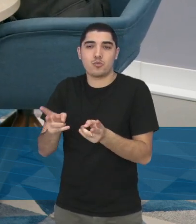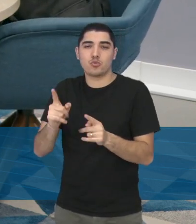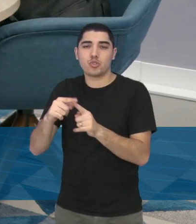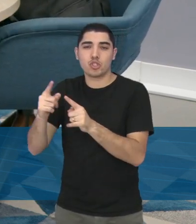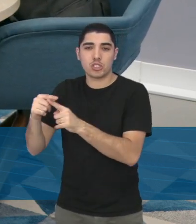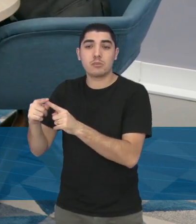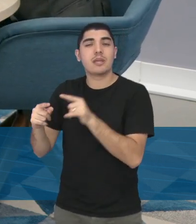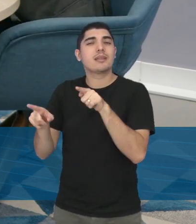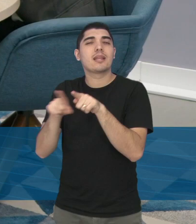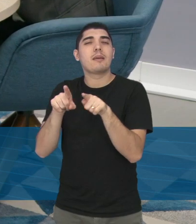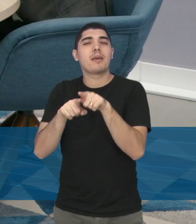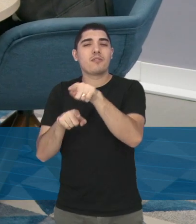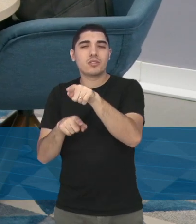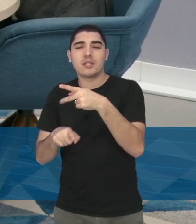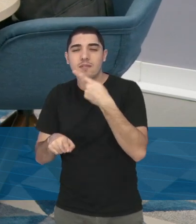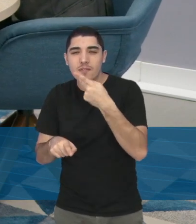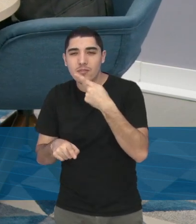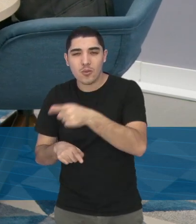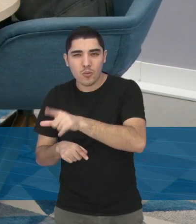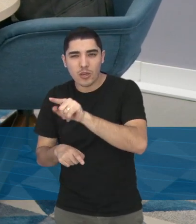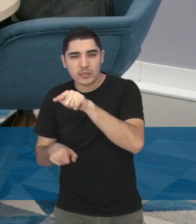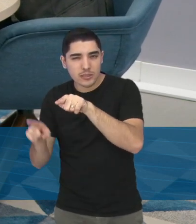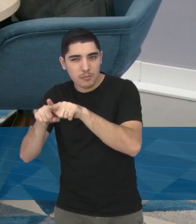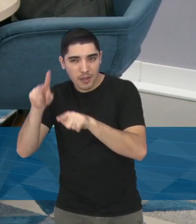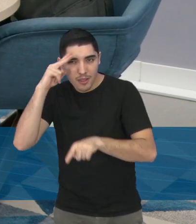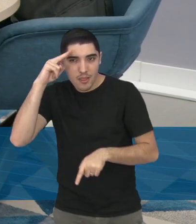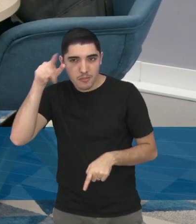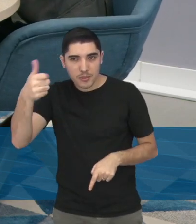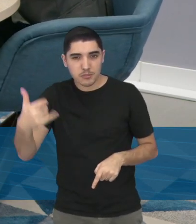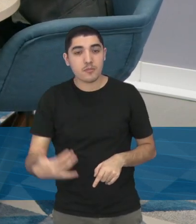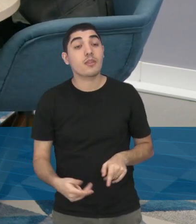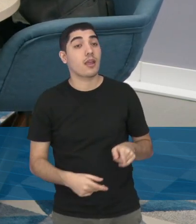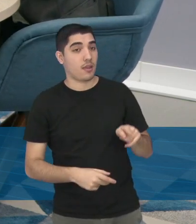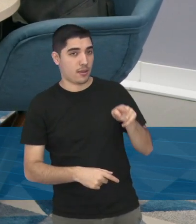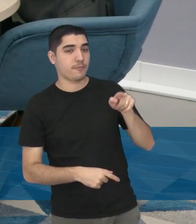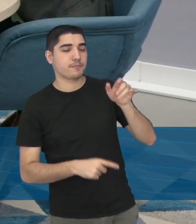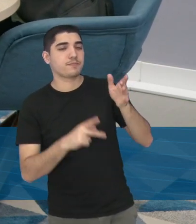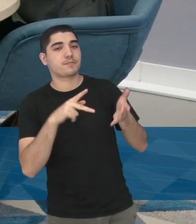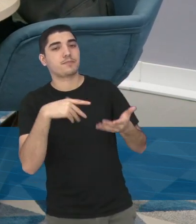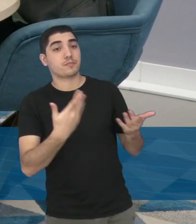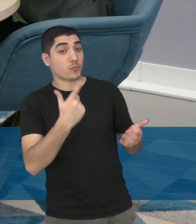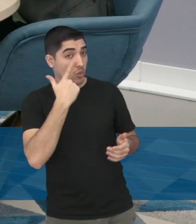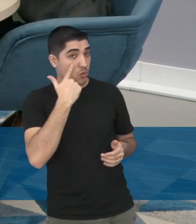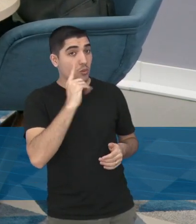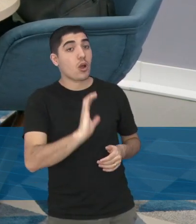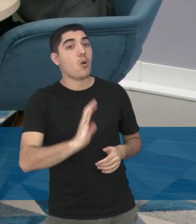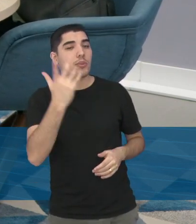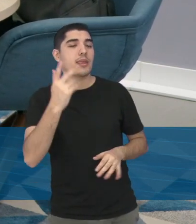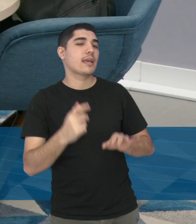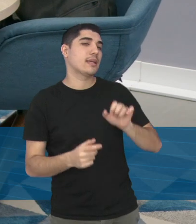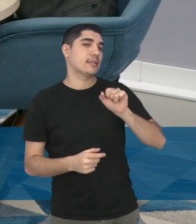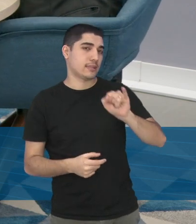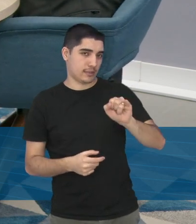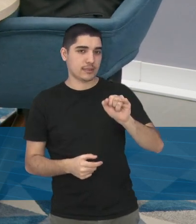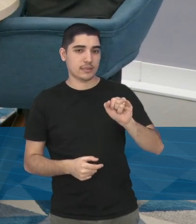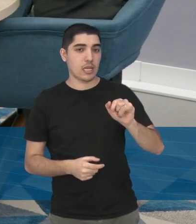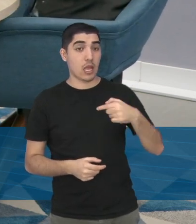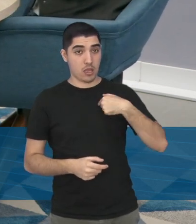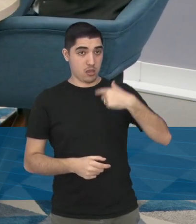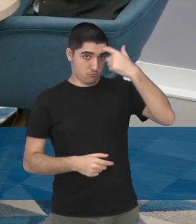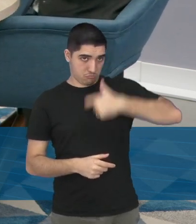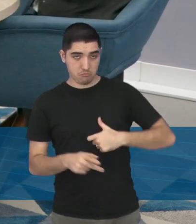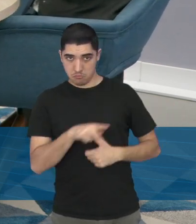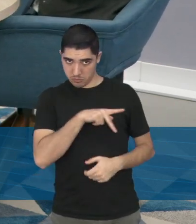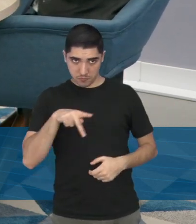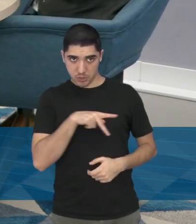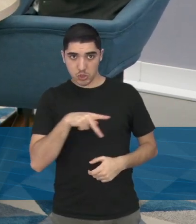Né? E tem aquela pontuação que o senhor disse, né? Veja o que acontece. Se nós pensarmos bem, eu, por